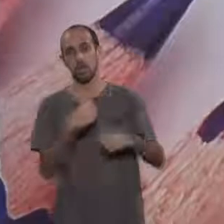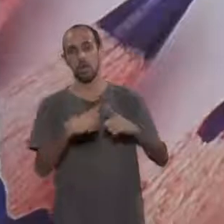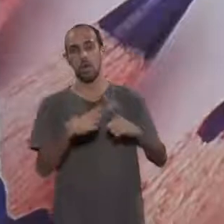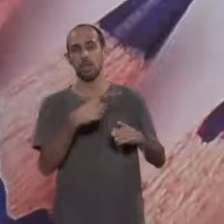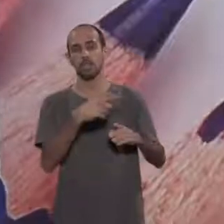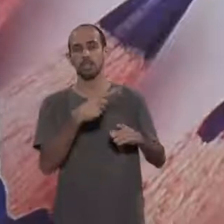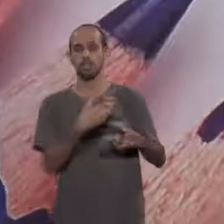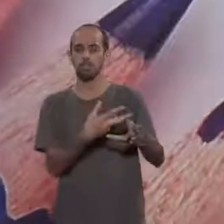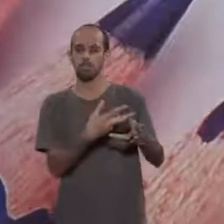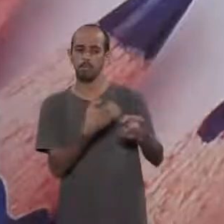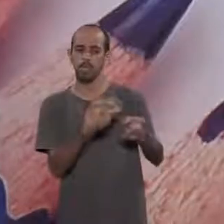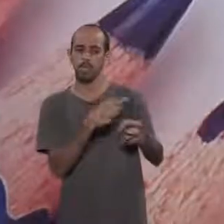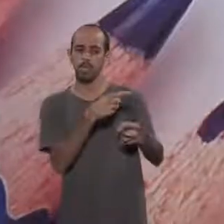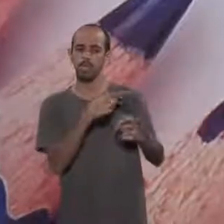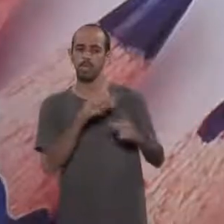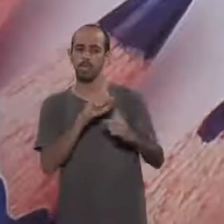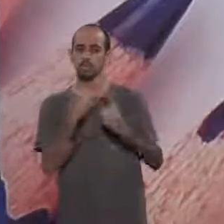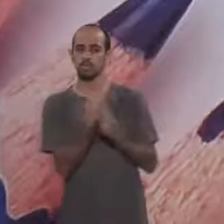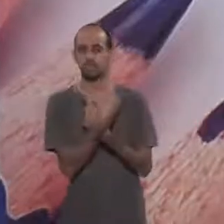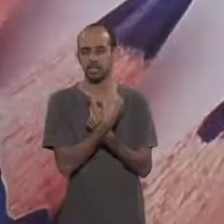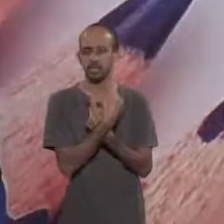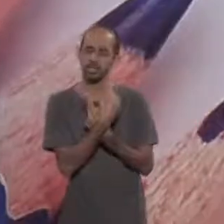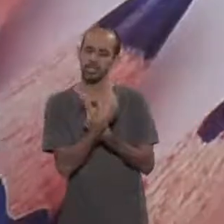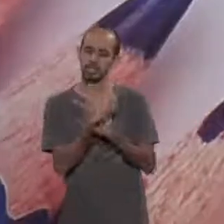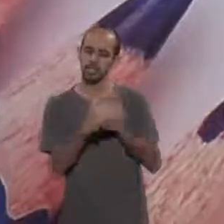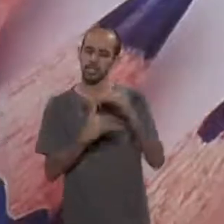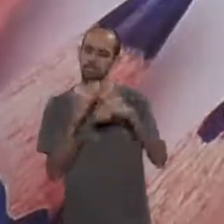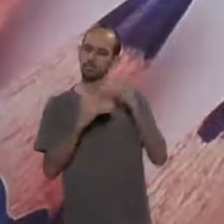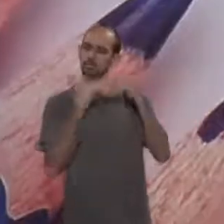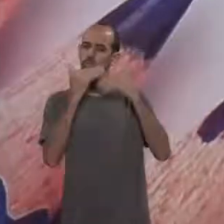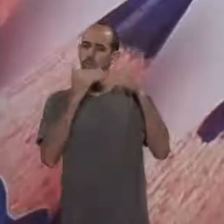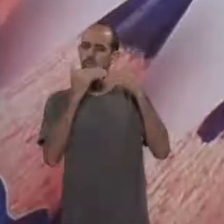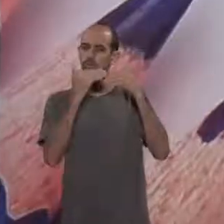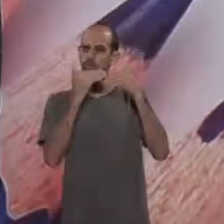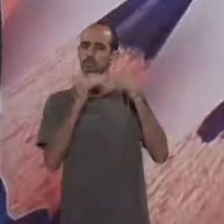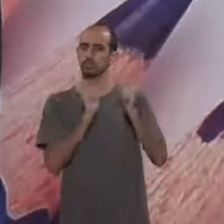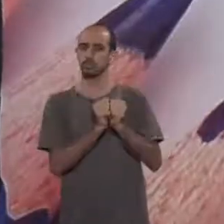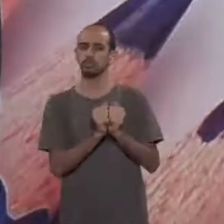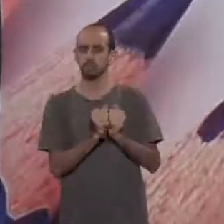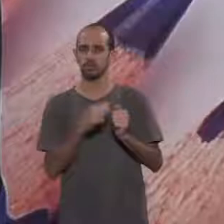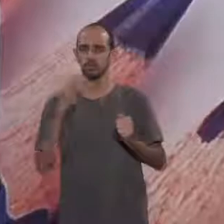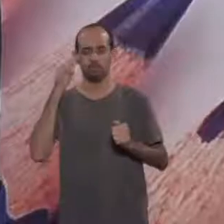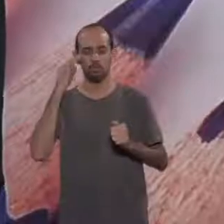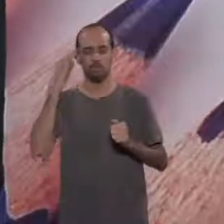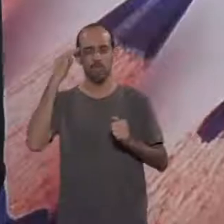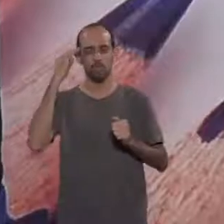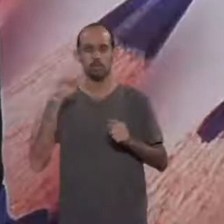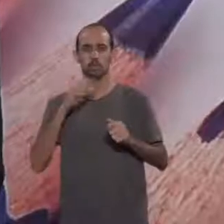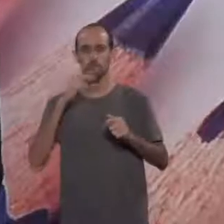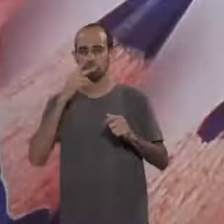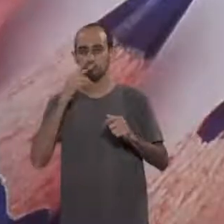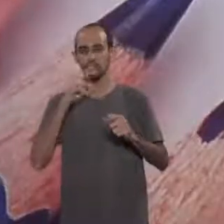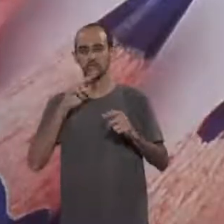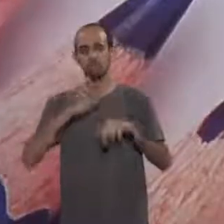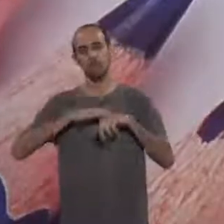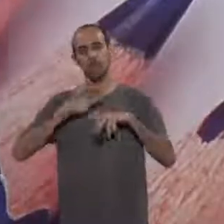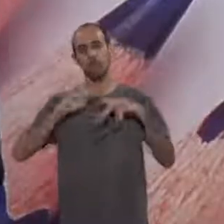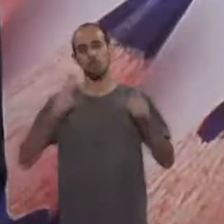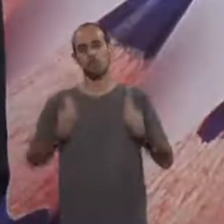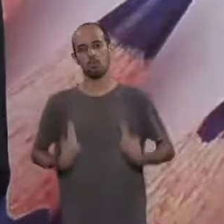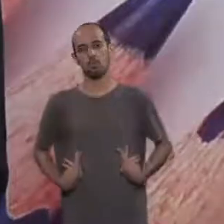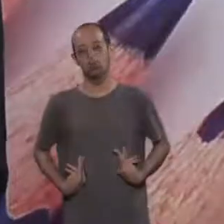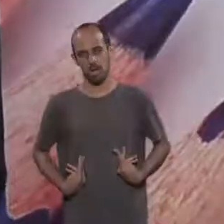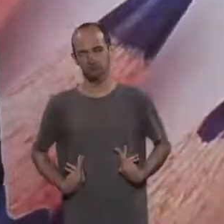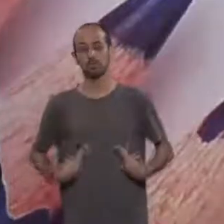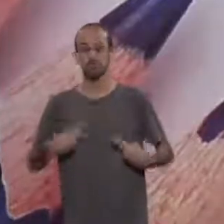percebe que a sociedade, eu acredito que a gente está amadurecendo, né? Acho que a sociedade está se humanizando. Claro que tem uma série de coisas. Muita